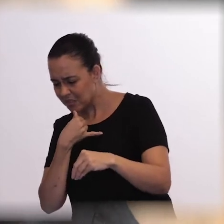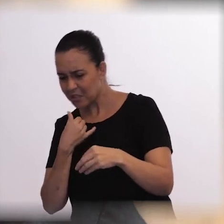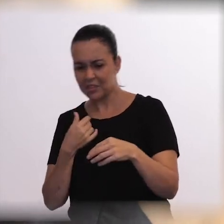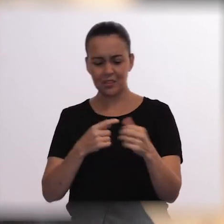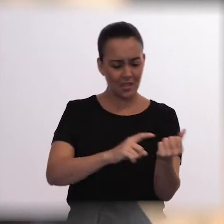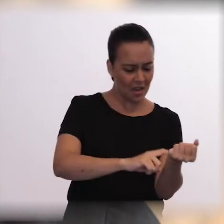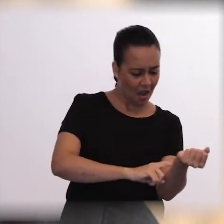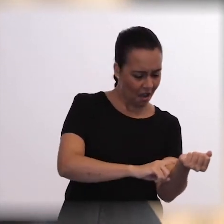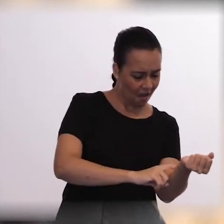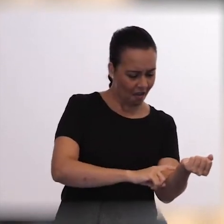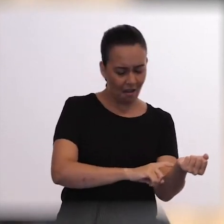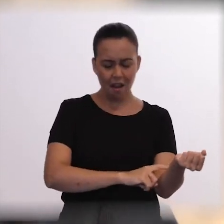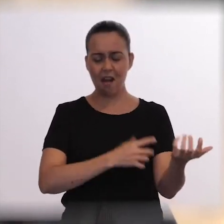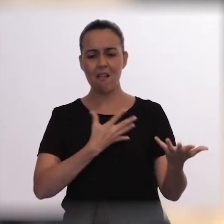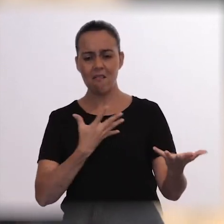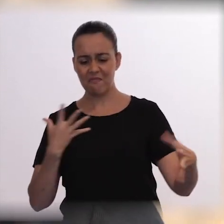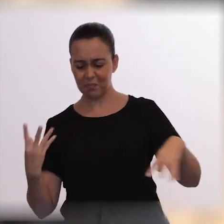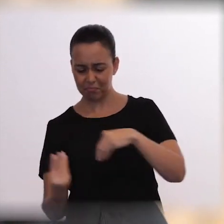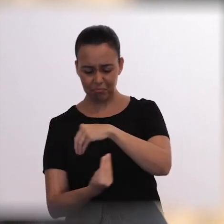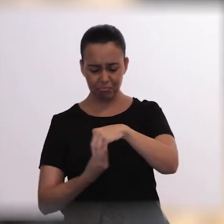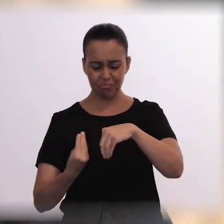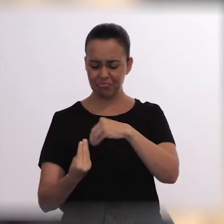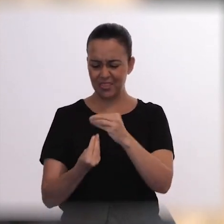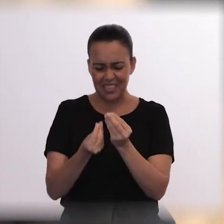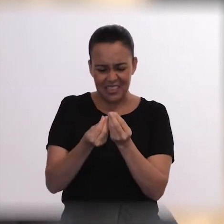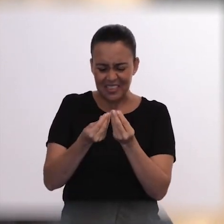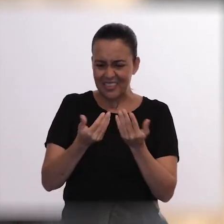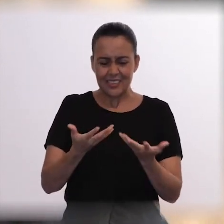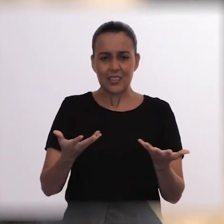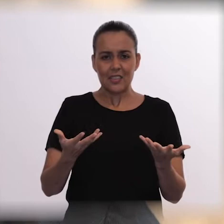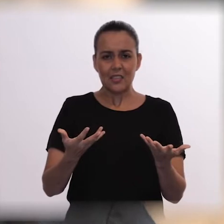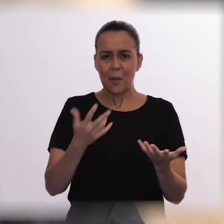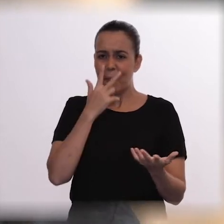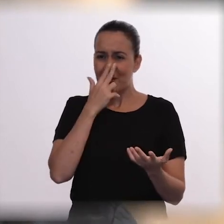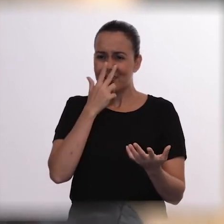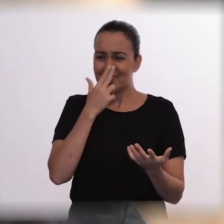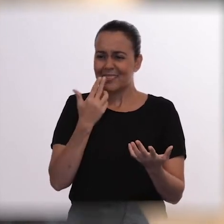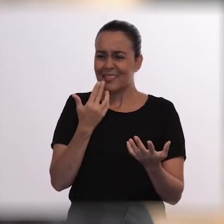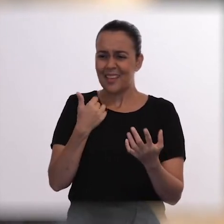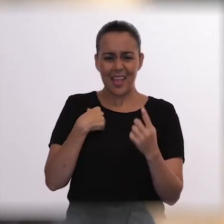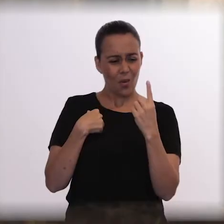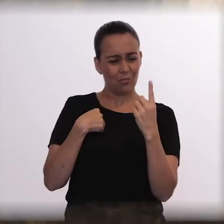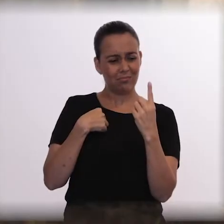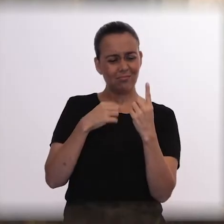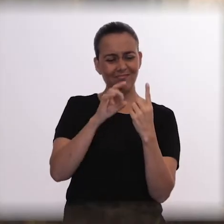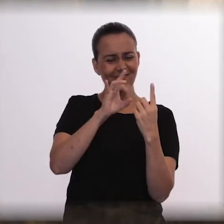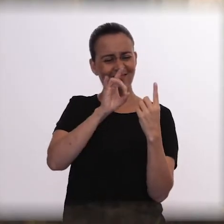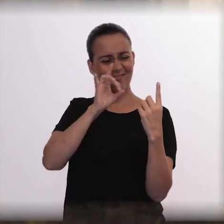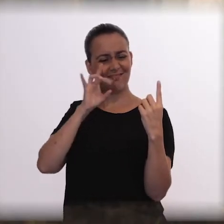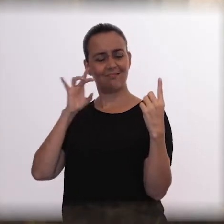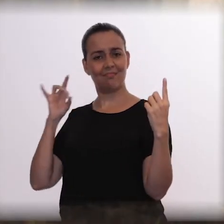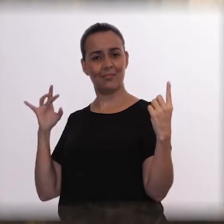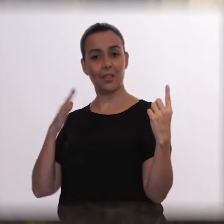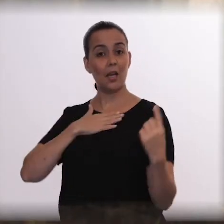com a raiva, né? De talvez que eu senti um certo abandono, né? Mas não era culpa dela,